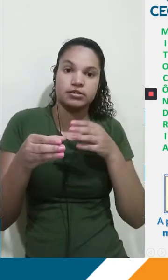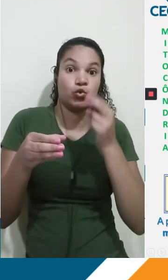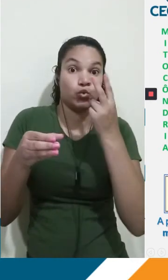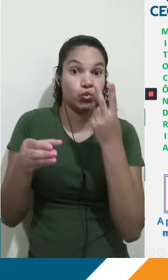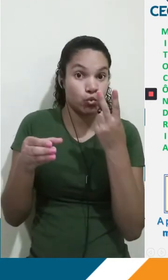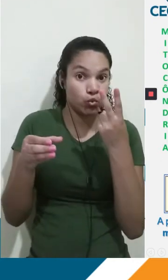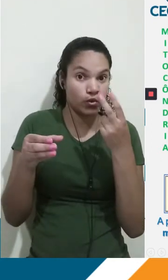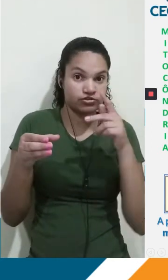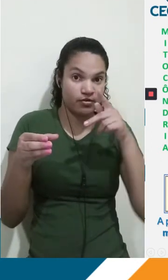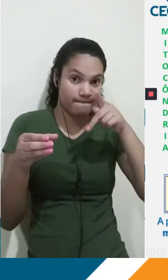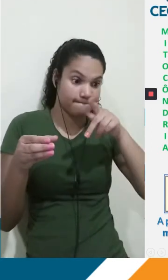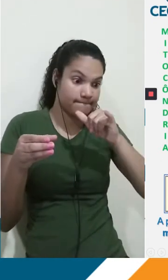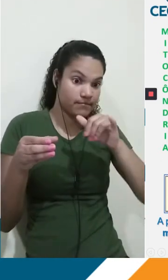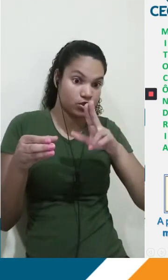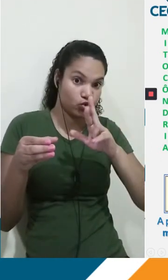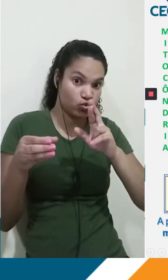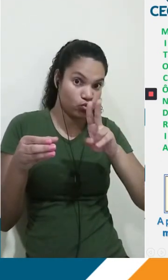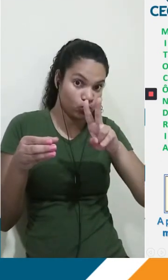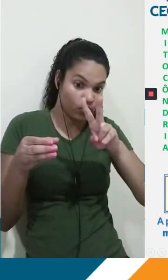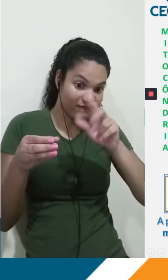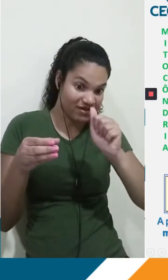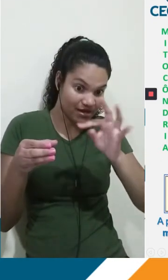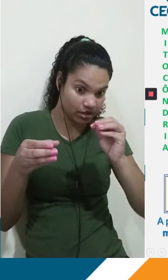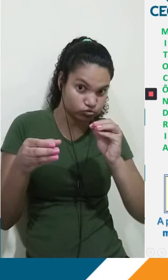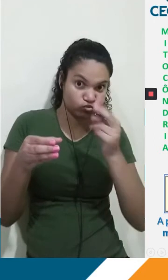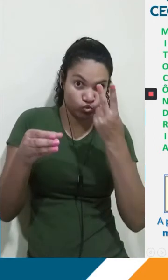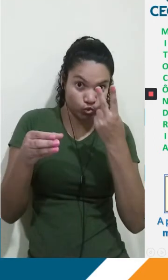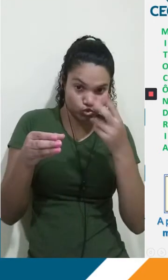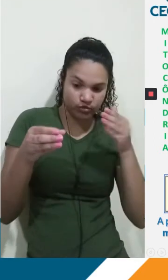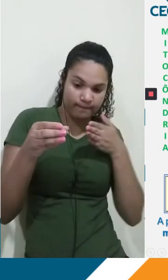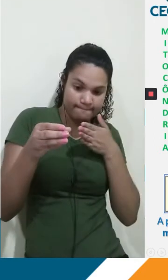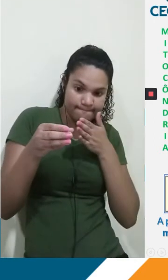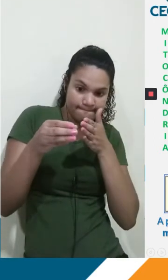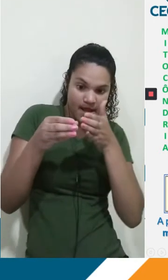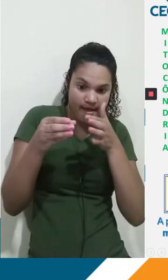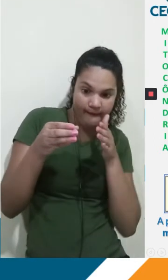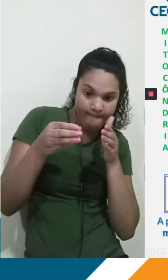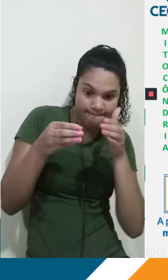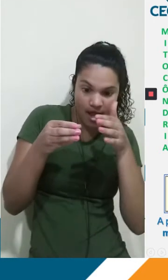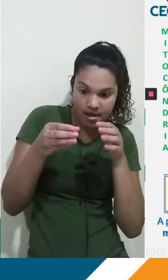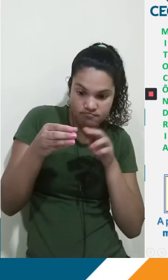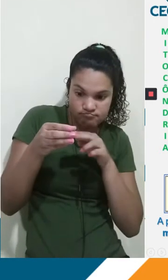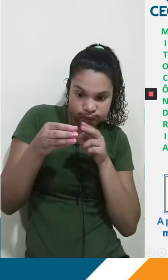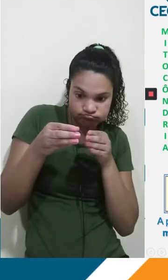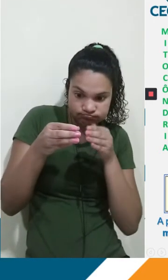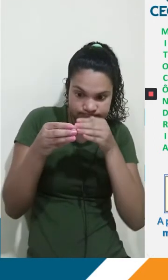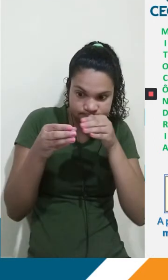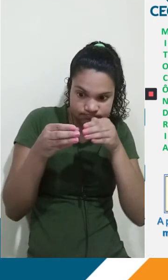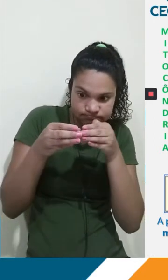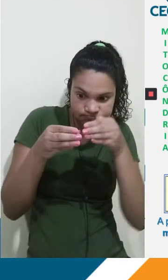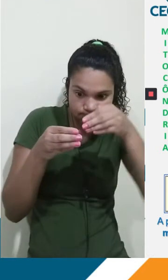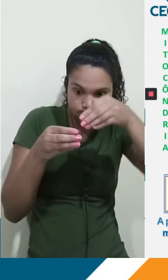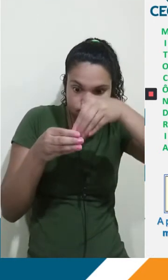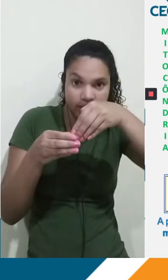duas moléculas de piruvato são formadas, elas entram na mitocôndria e no interior da mitocôndria, na chamada